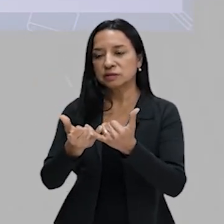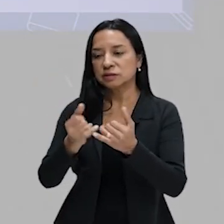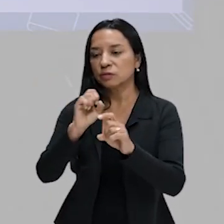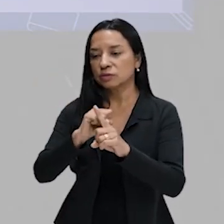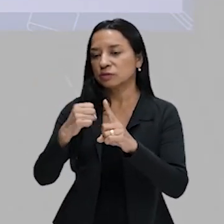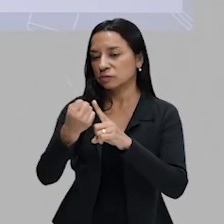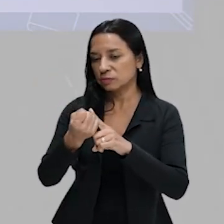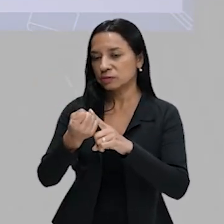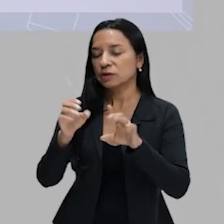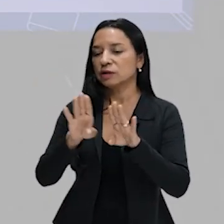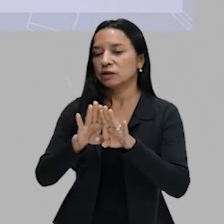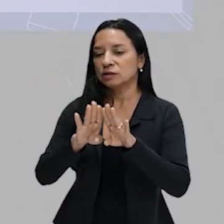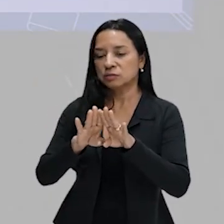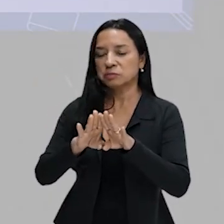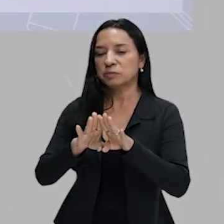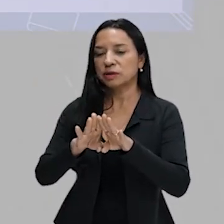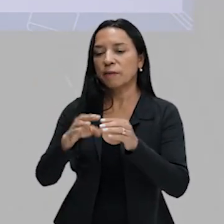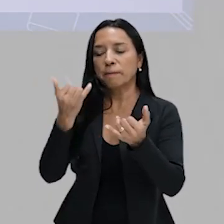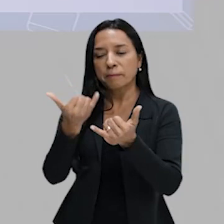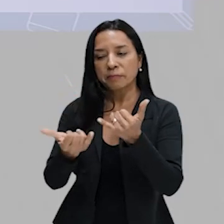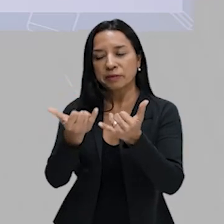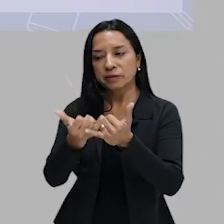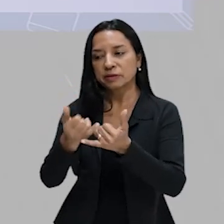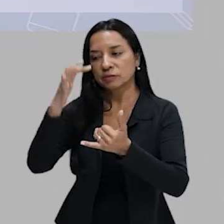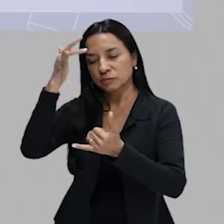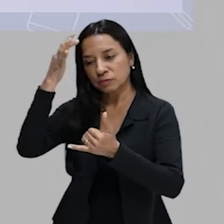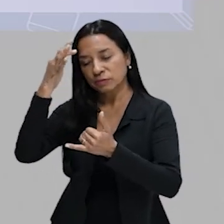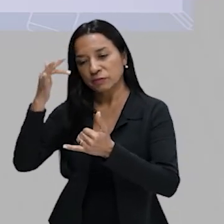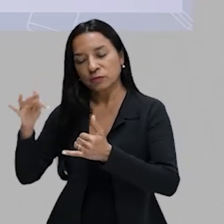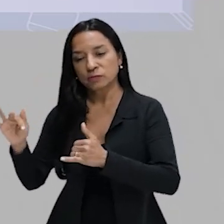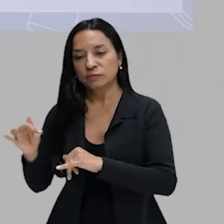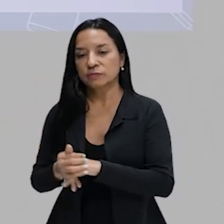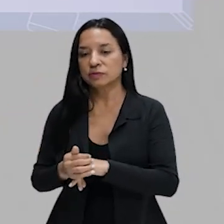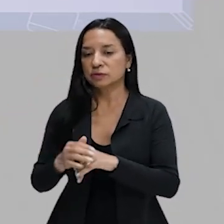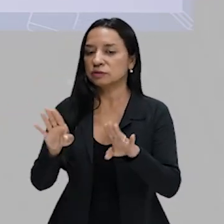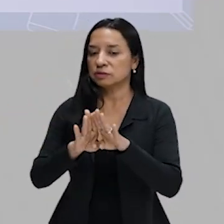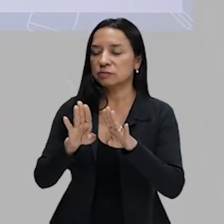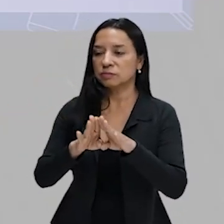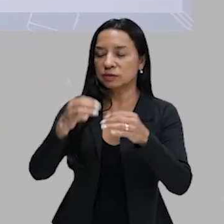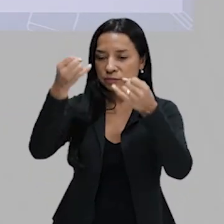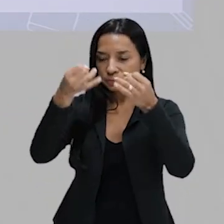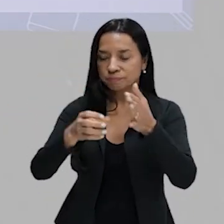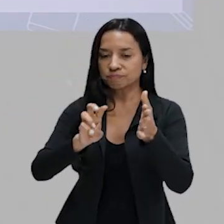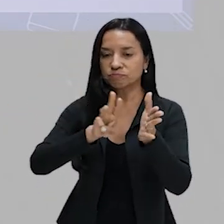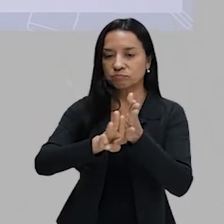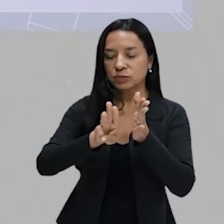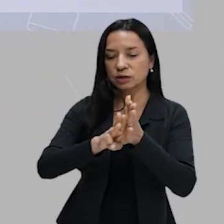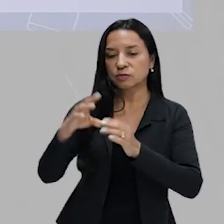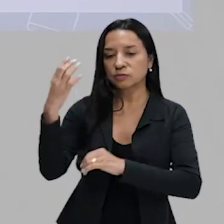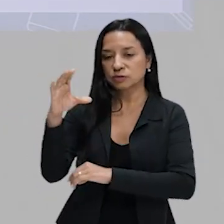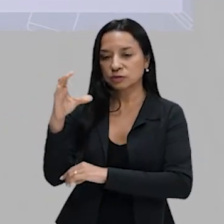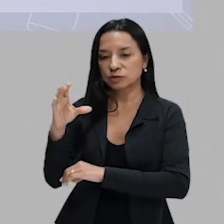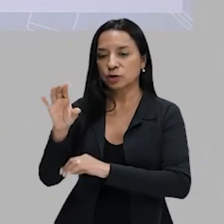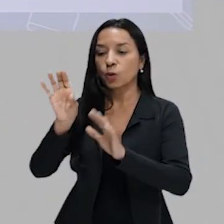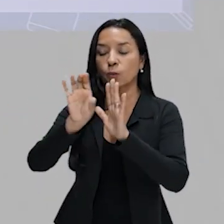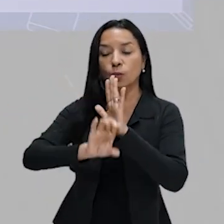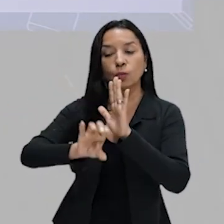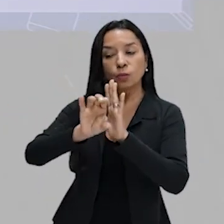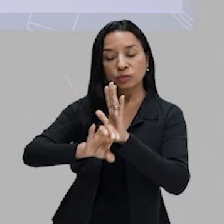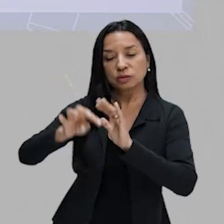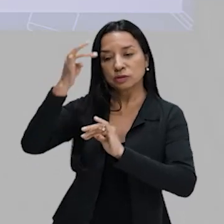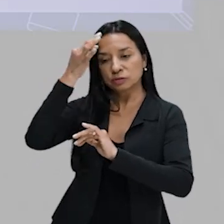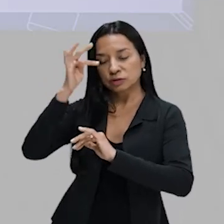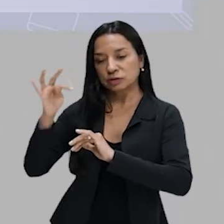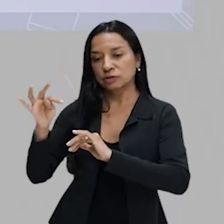também, tá? A gente vai falar sobre método científico, o conceito de teoria, porque muitas vezes as